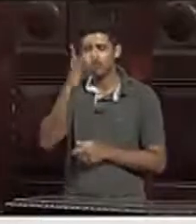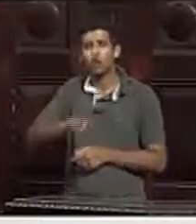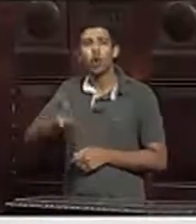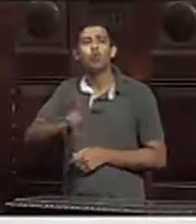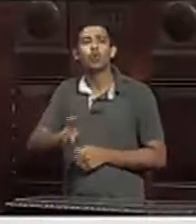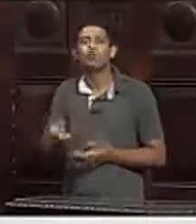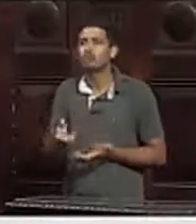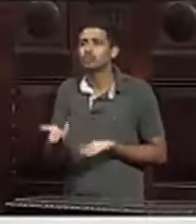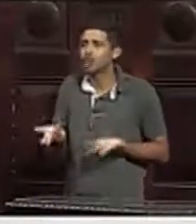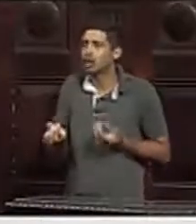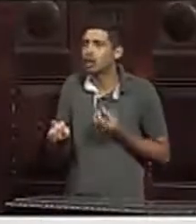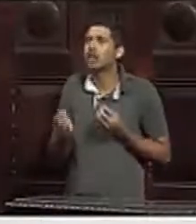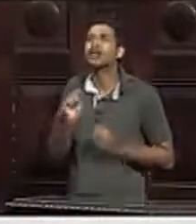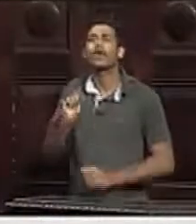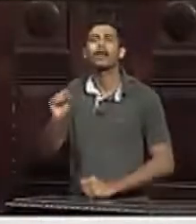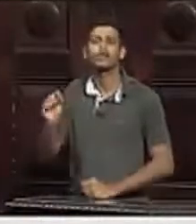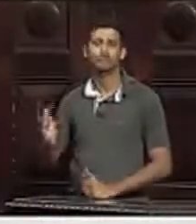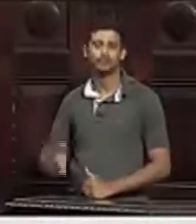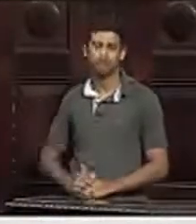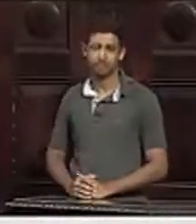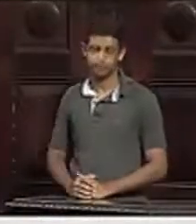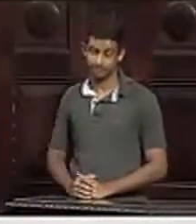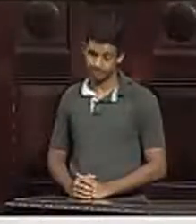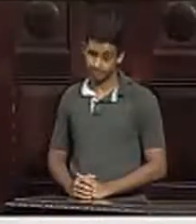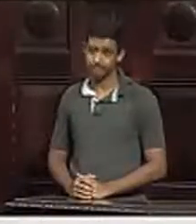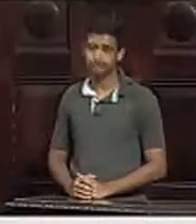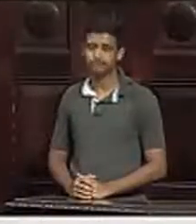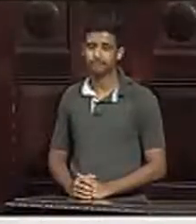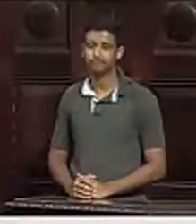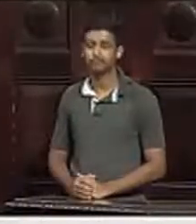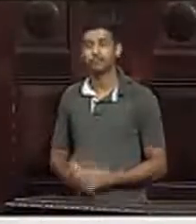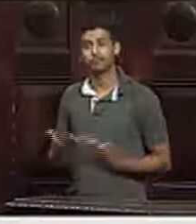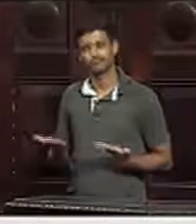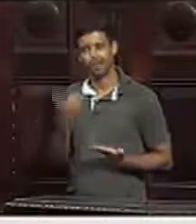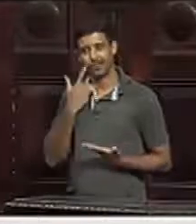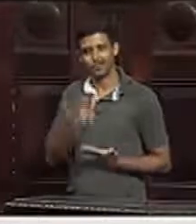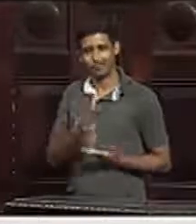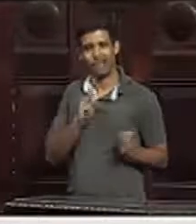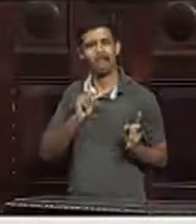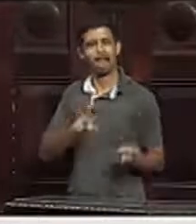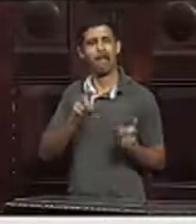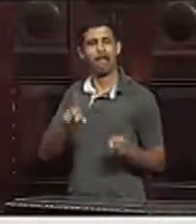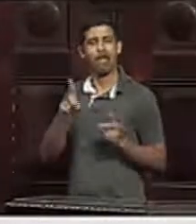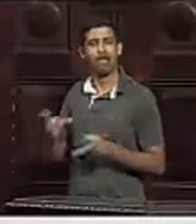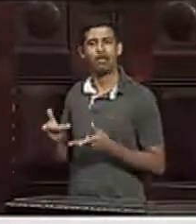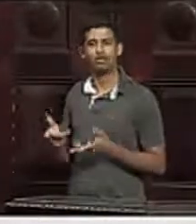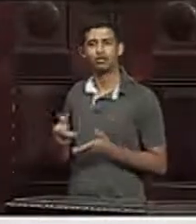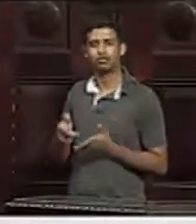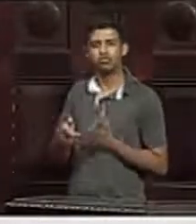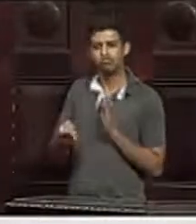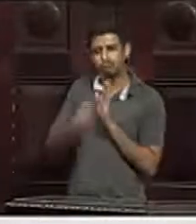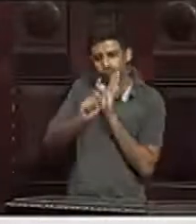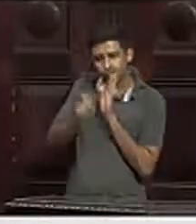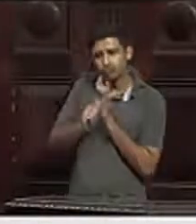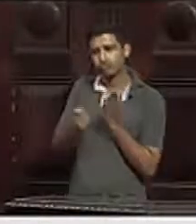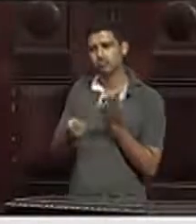drogas sintéticas? Então, o tráfico de entorpecentes